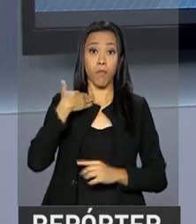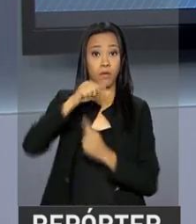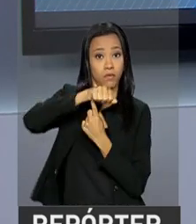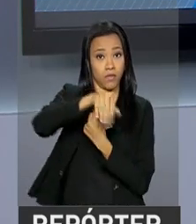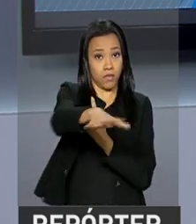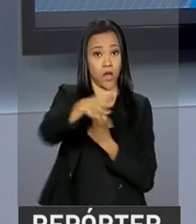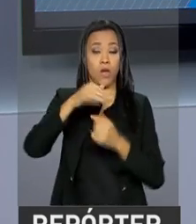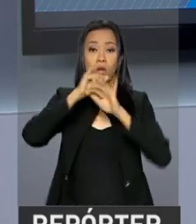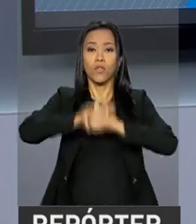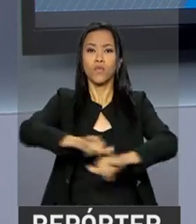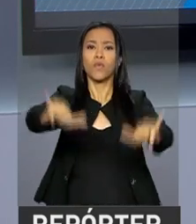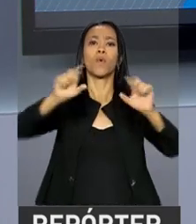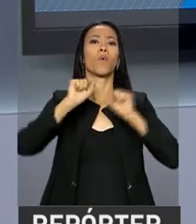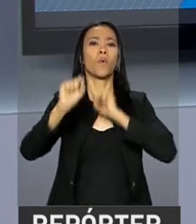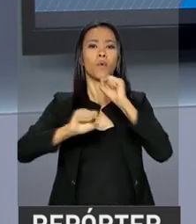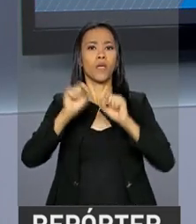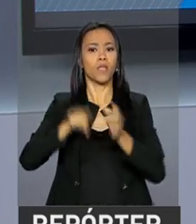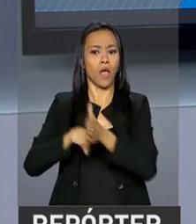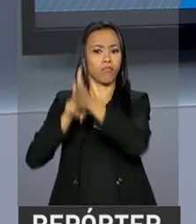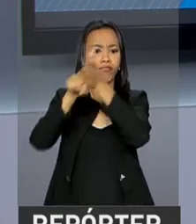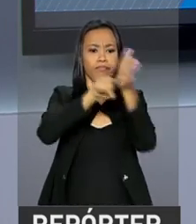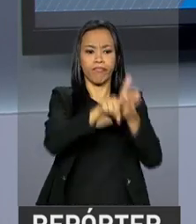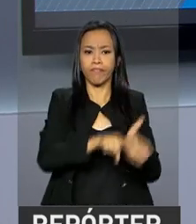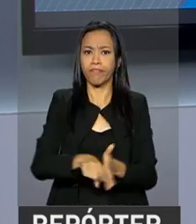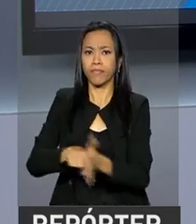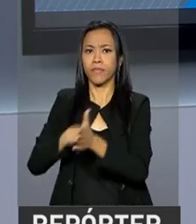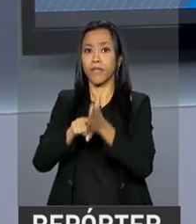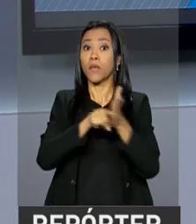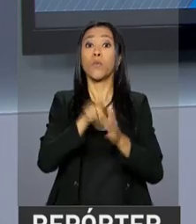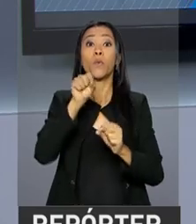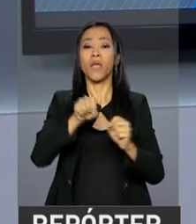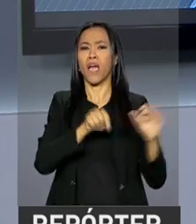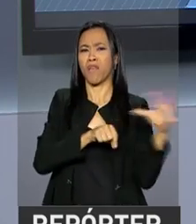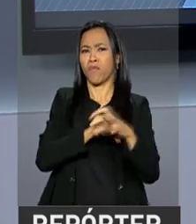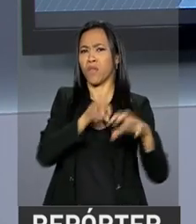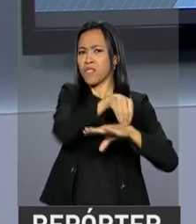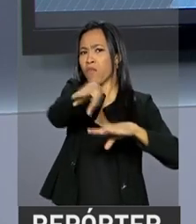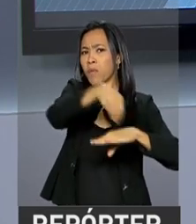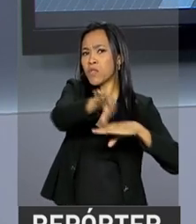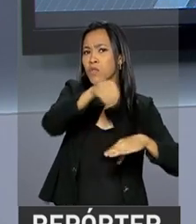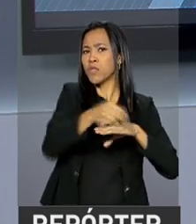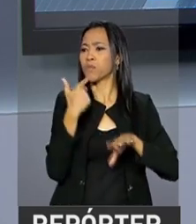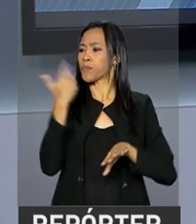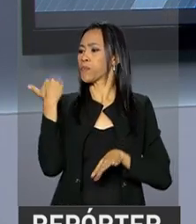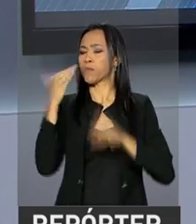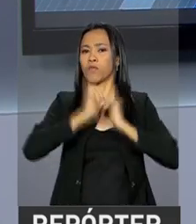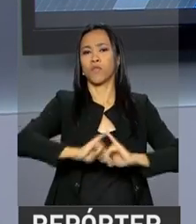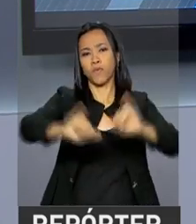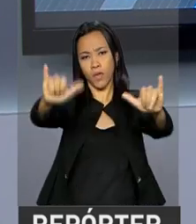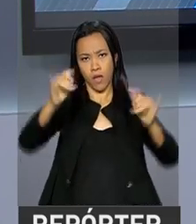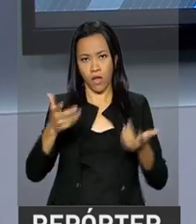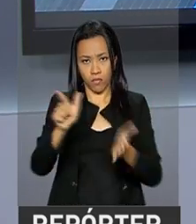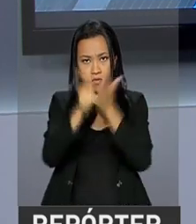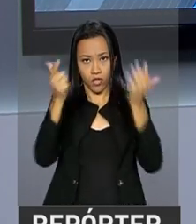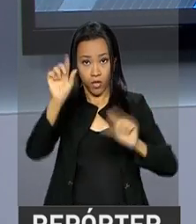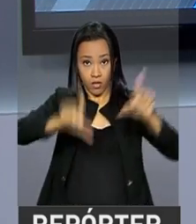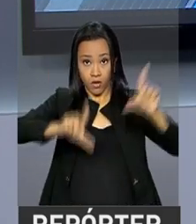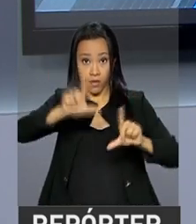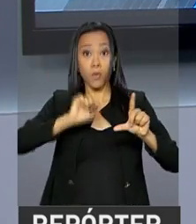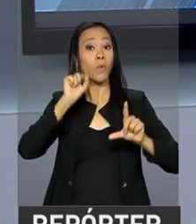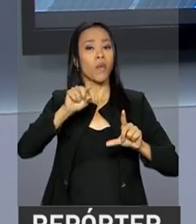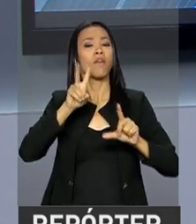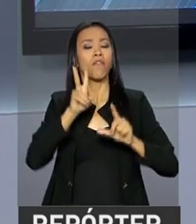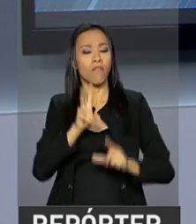divulgou uma nota para informar que está monitorando o impacto das informações recentemente divulgadas pela imprensa e que vai atuar para manter